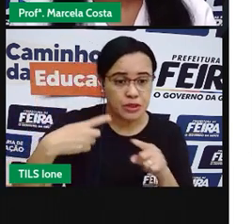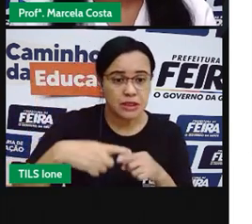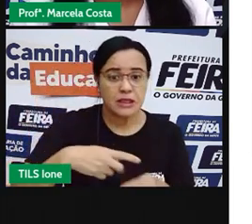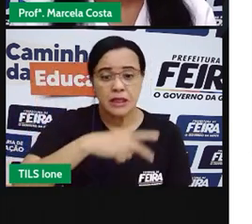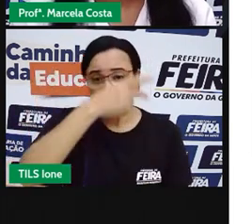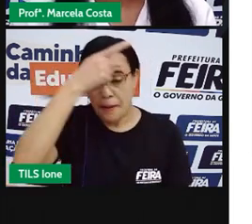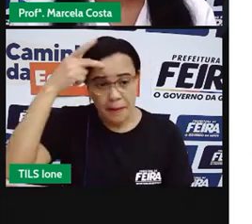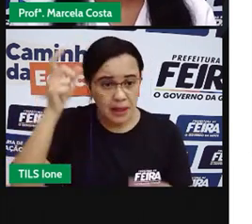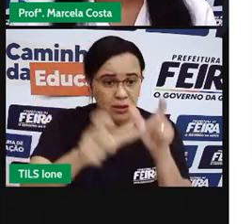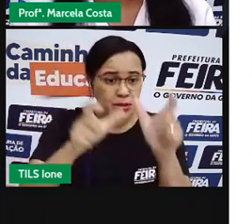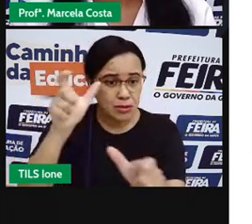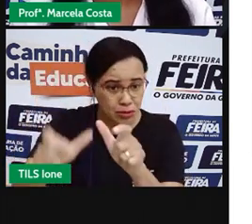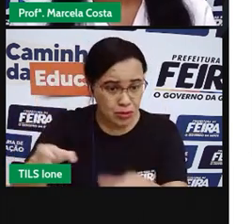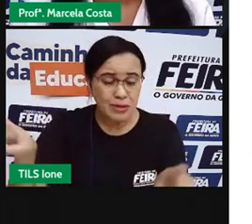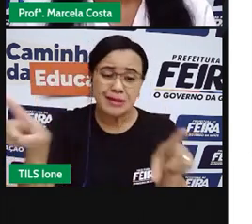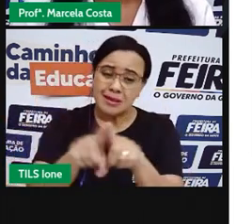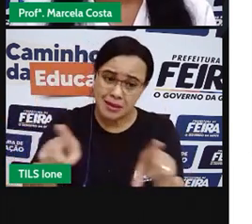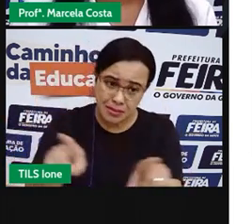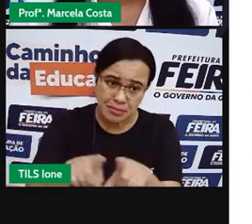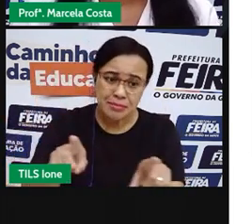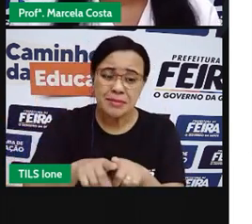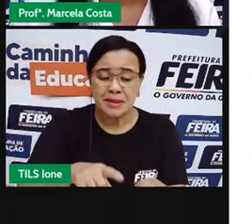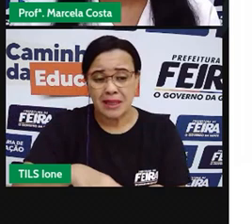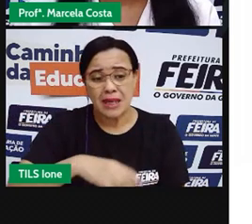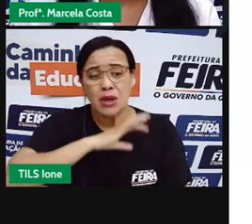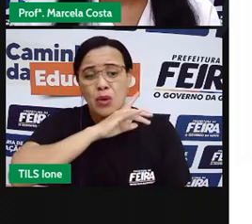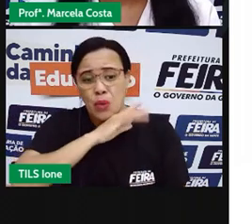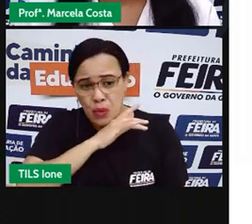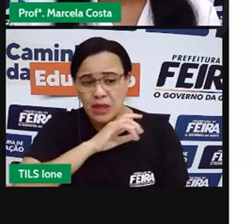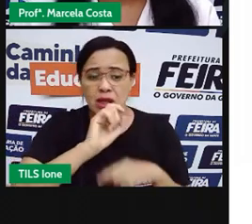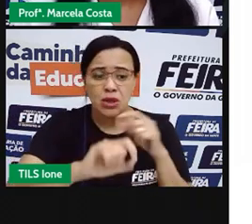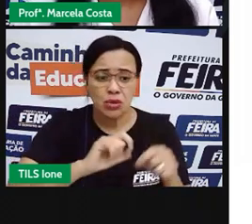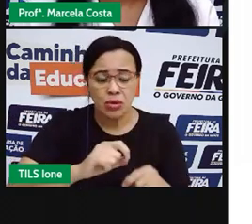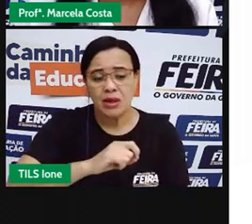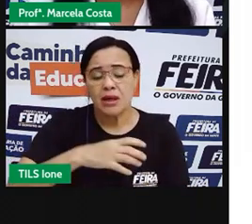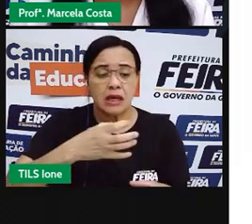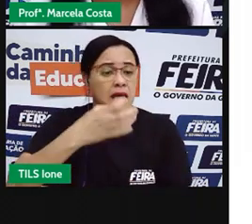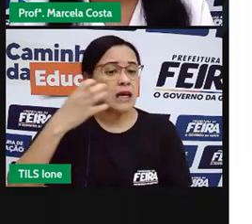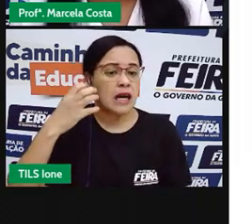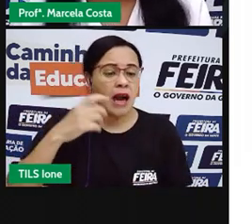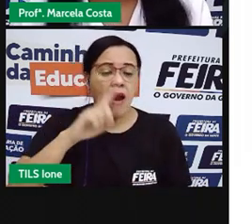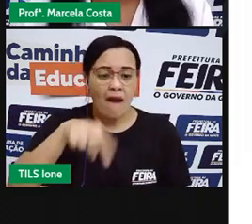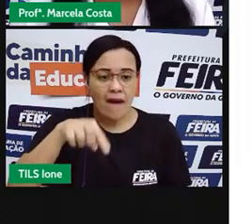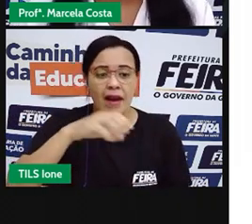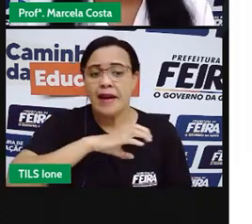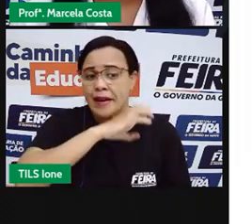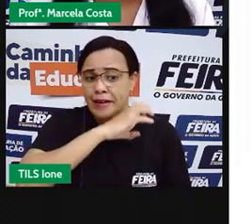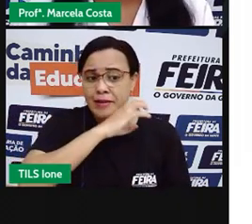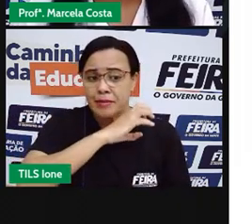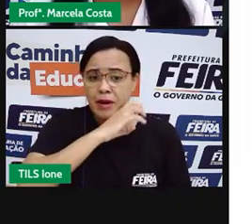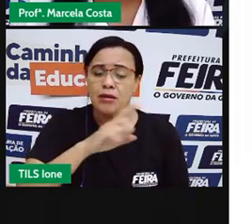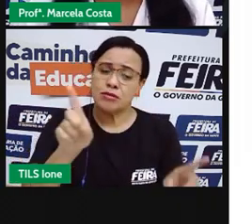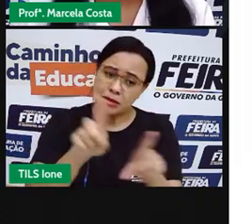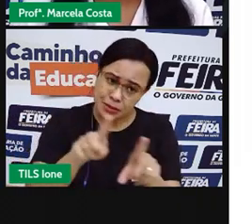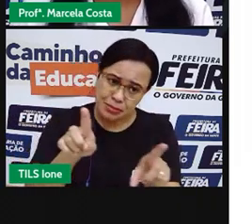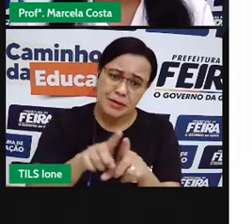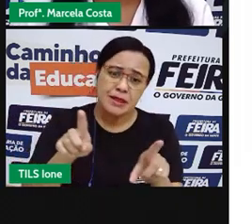animais. Né? Por exemplo, quando tem alguns animais, gatos,